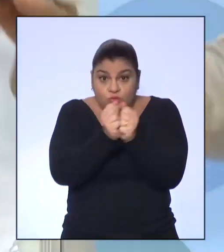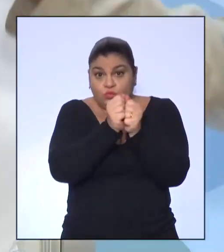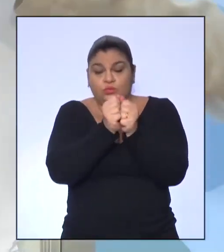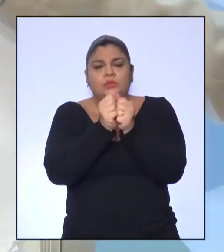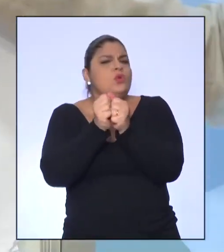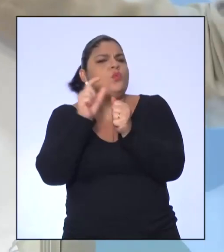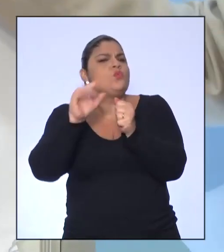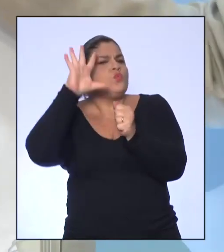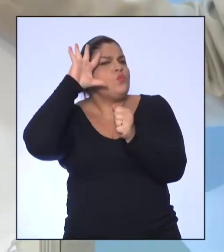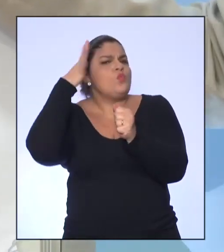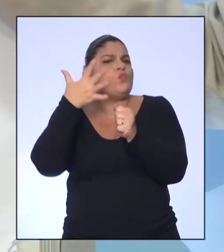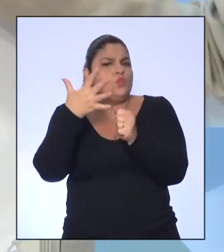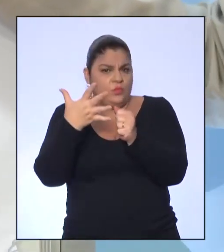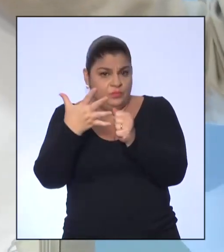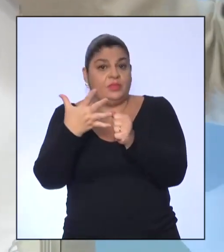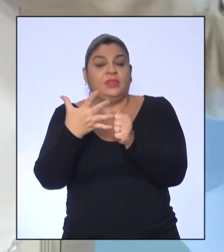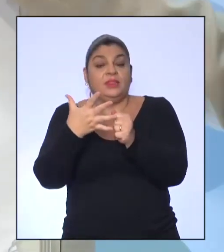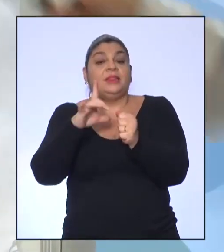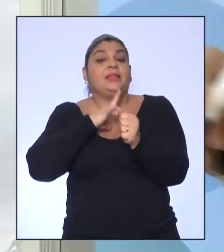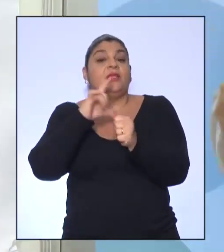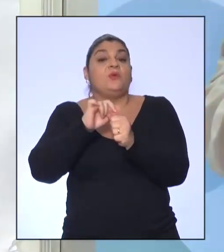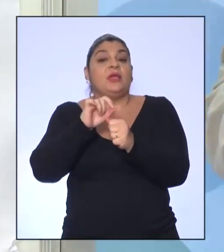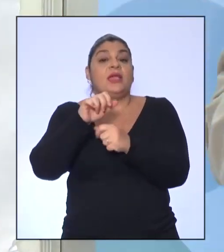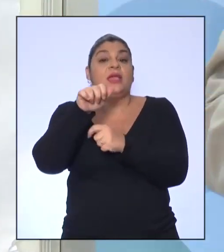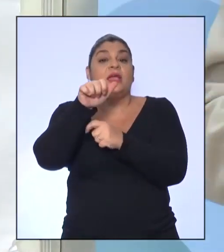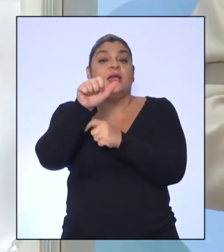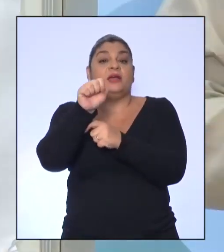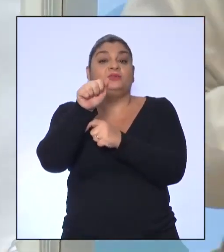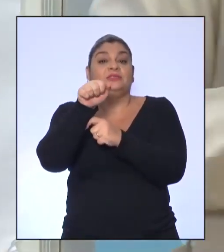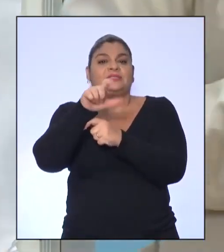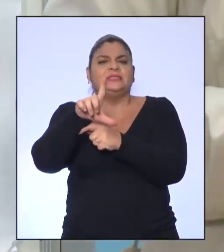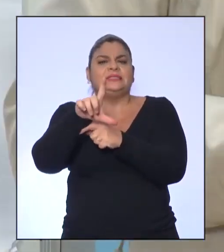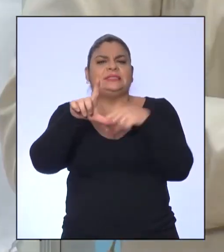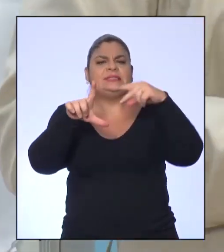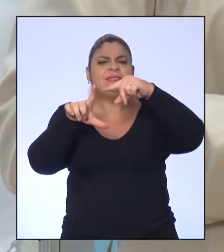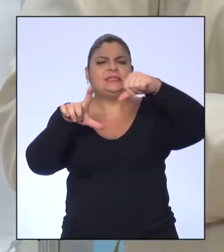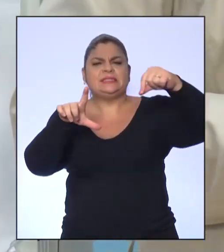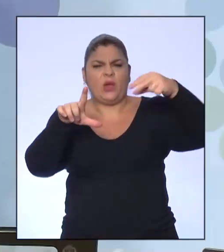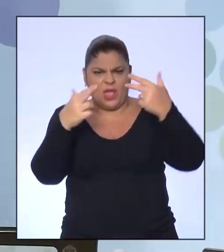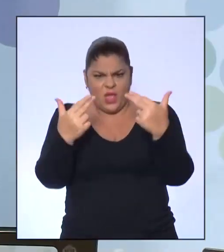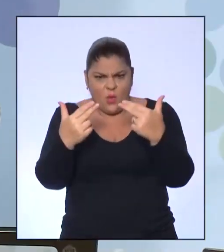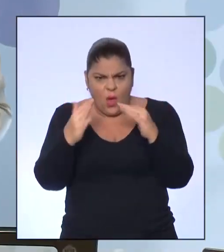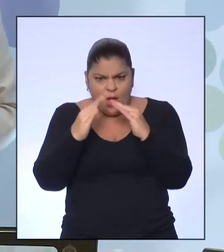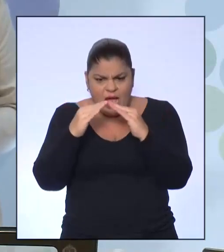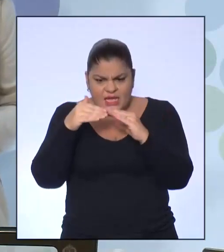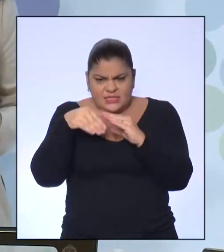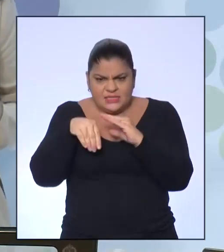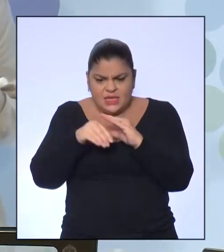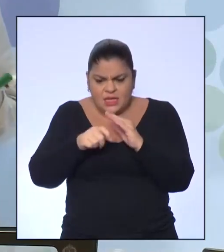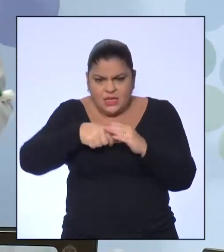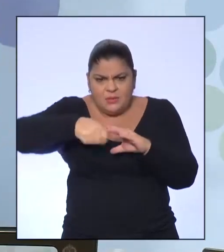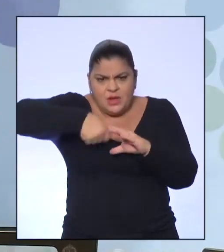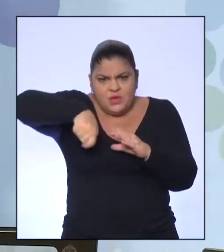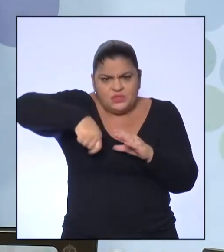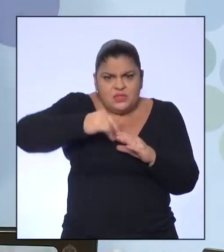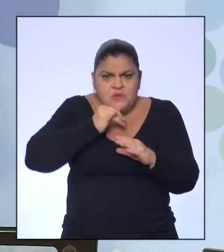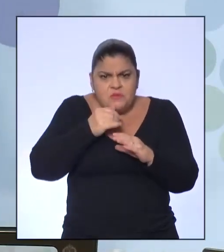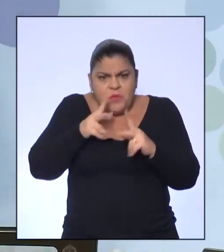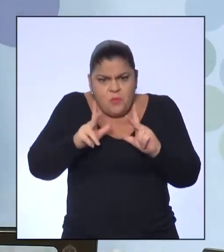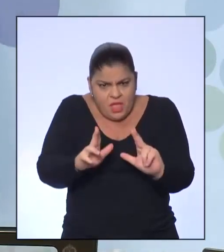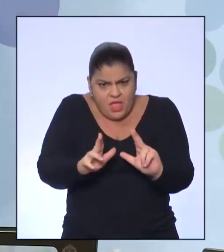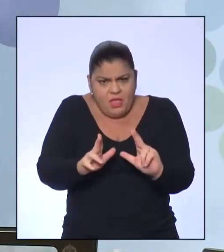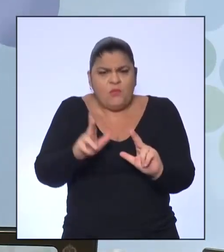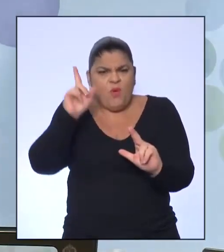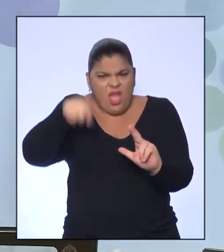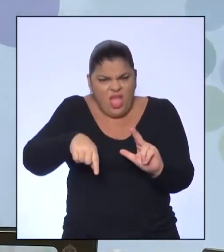cloro, ele forma o sal. Professor, é o mesmo sal que a gente usa em casa? É o mesmo sal, a gente nem imagina, né? O sal